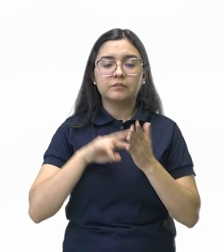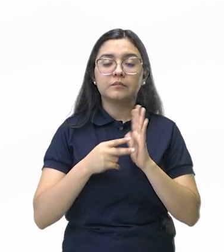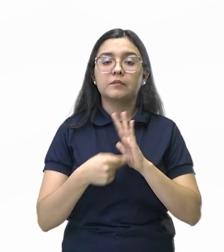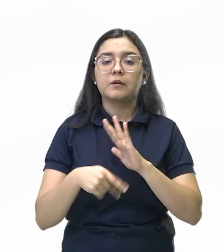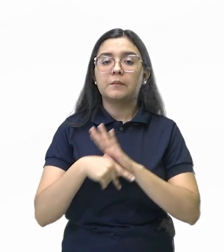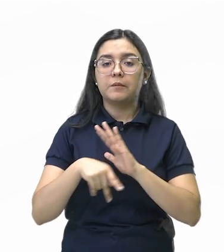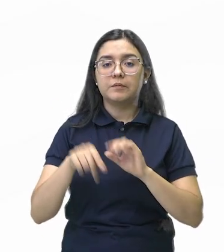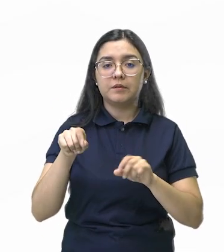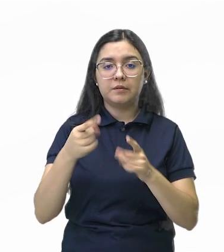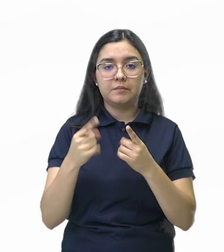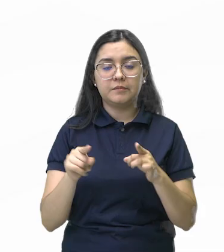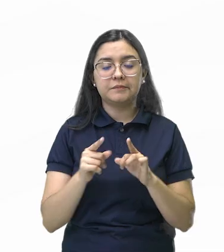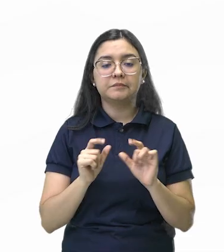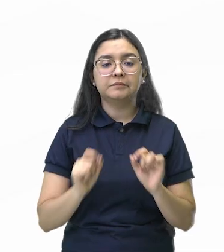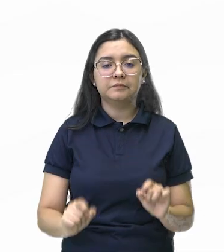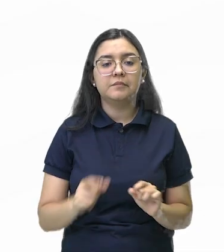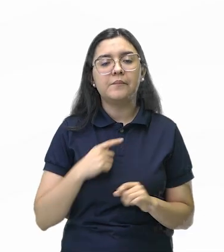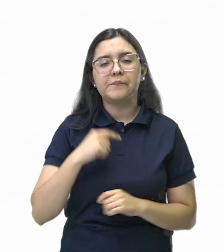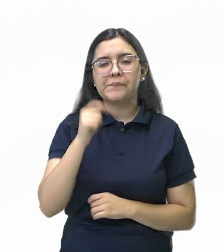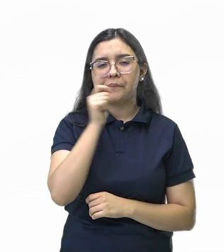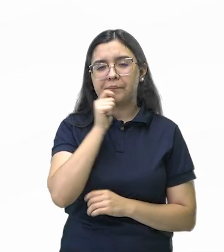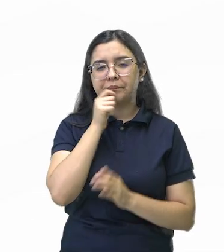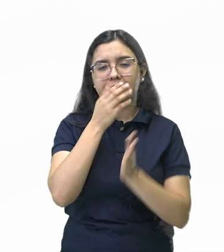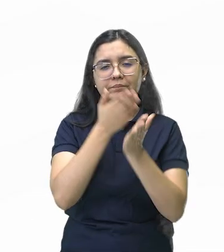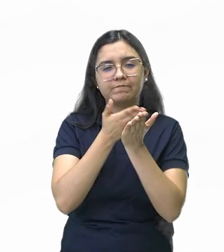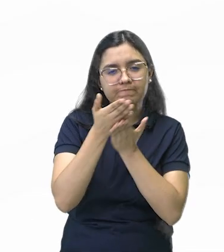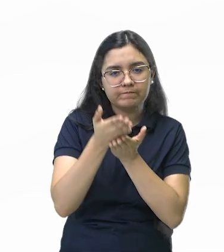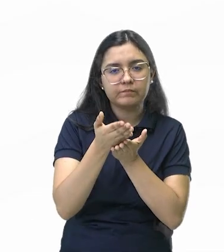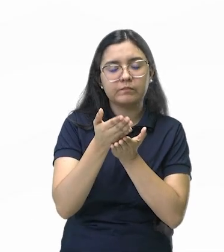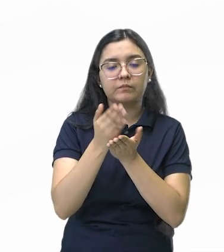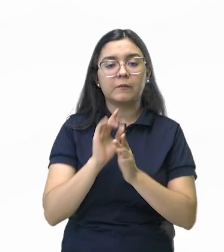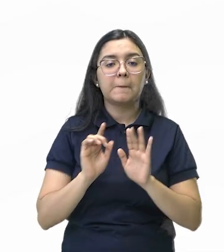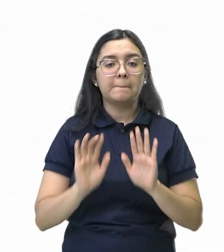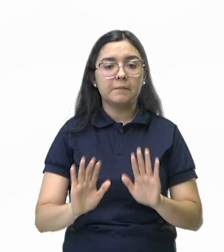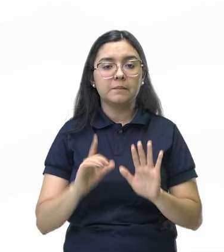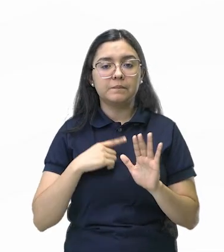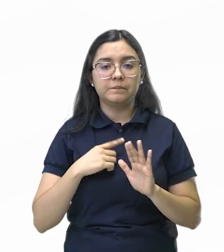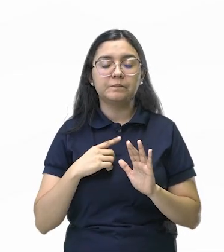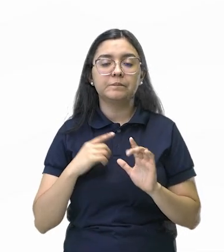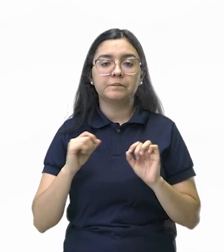é algo ainda muito iniciante. Mas a